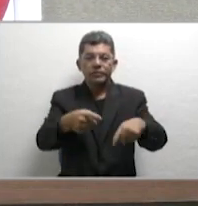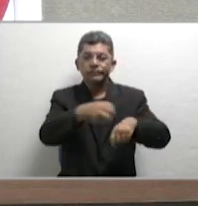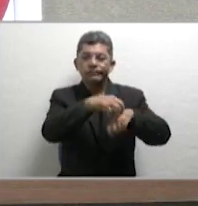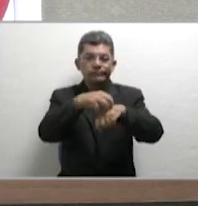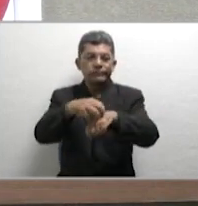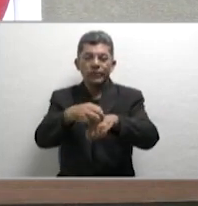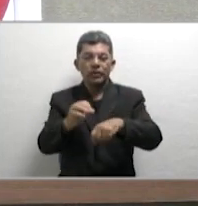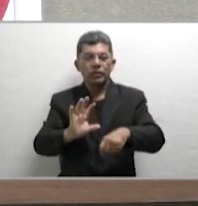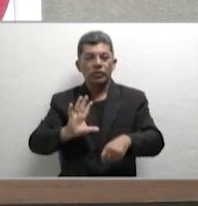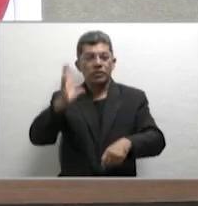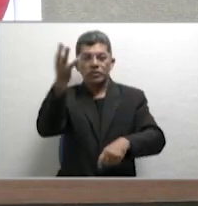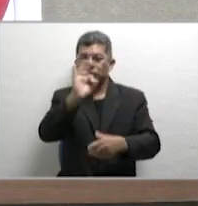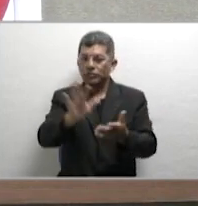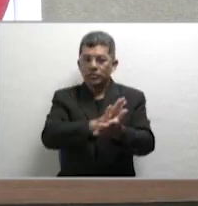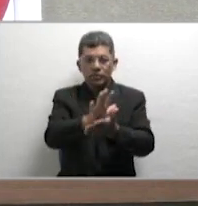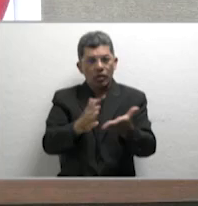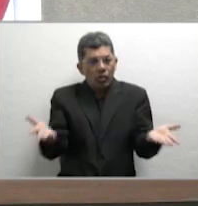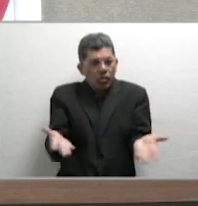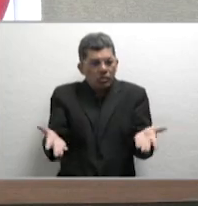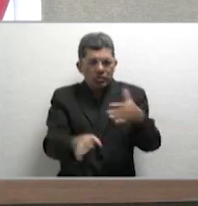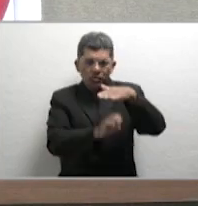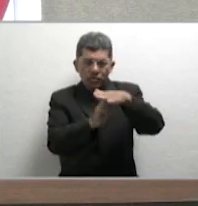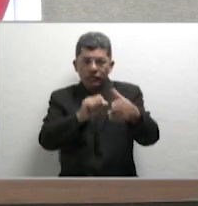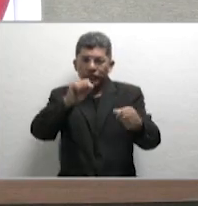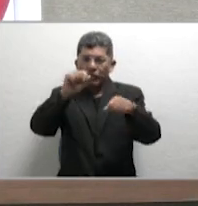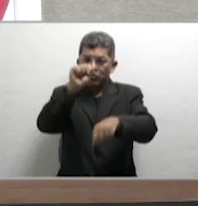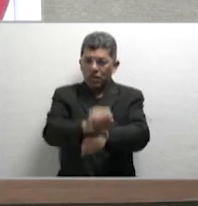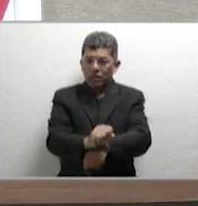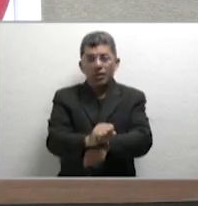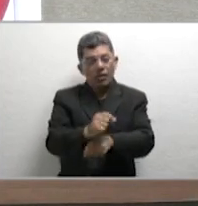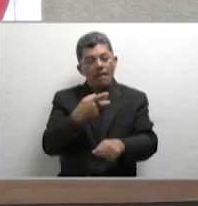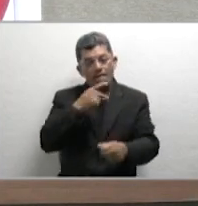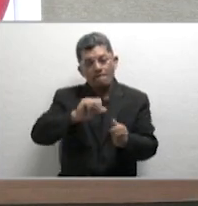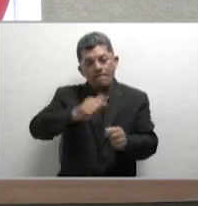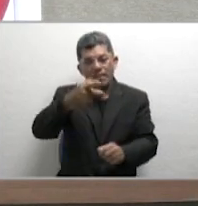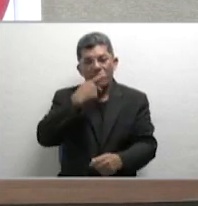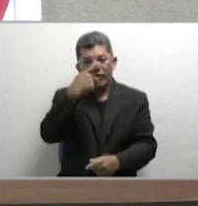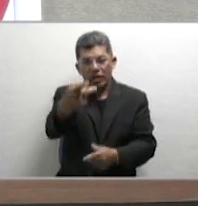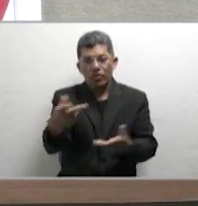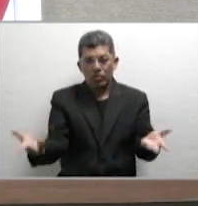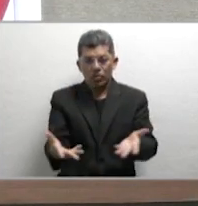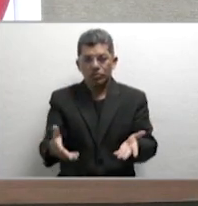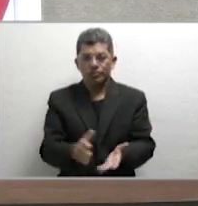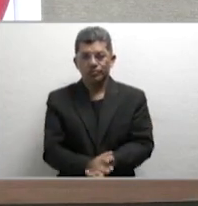acontecer o que está ocorrendo hoje. Portanto, era esse o meu primeiro pronunciamento.